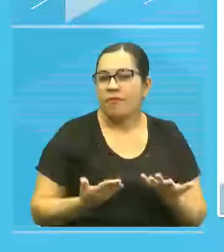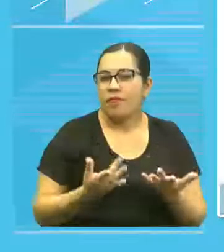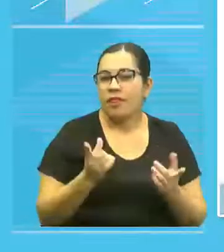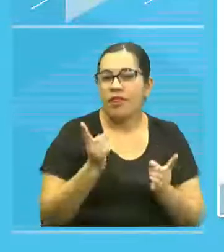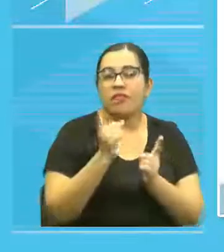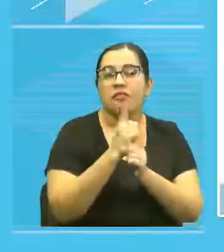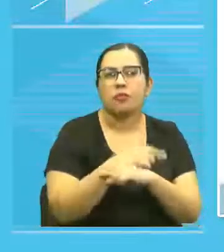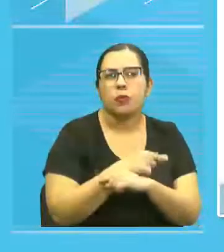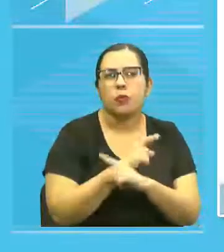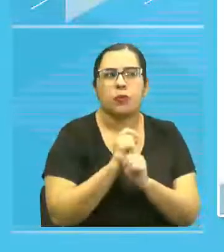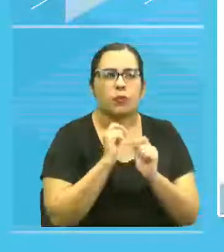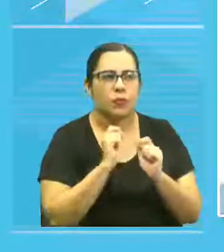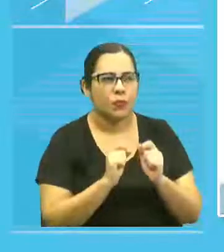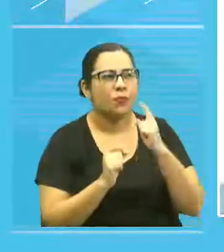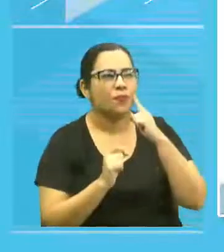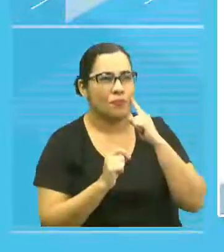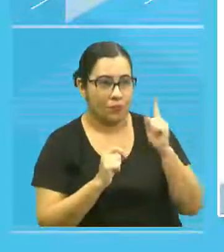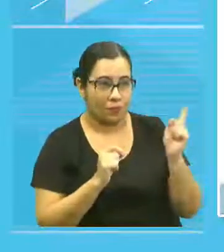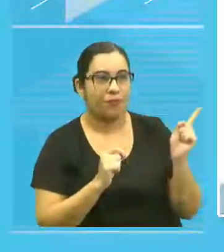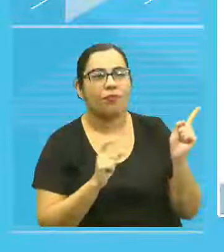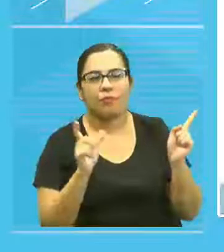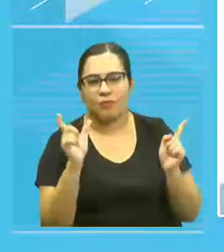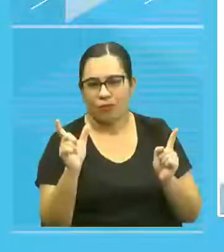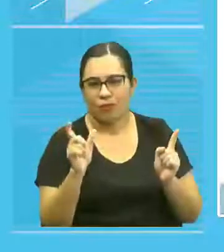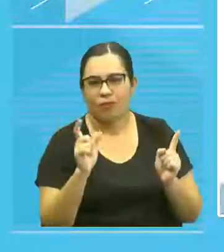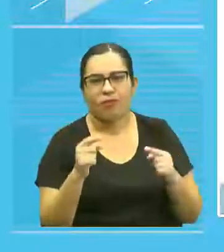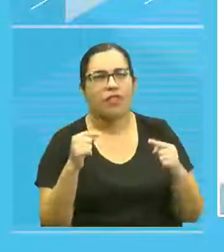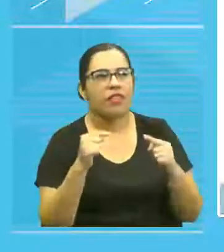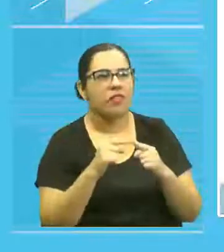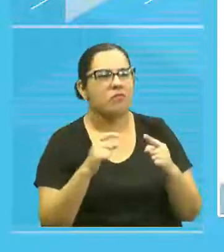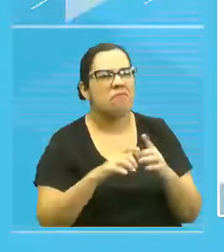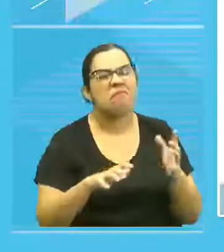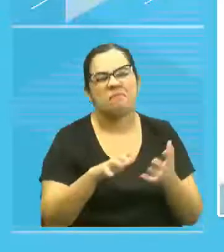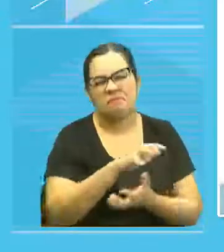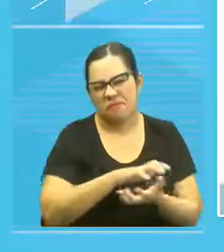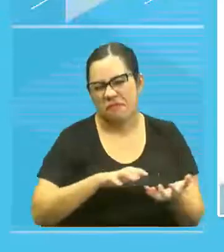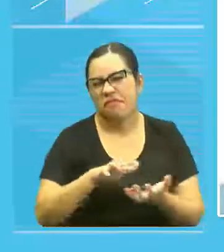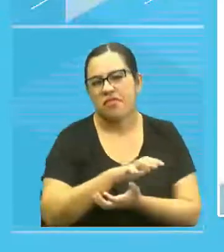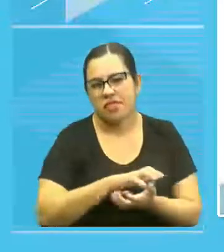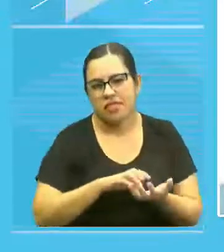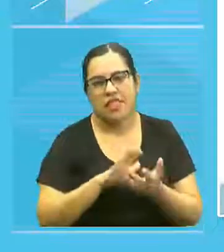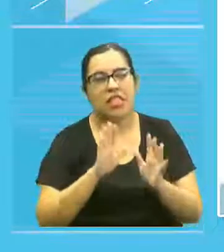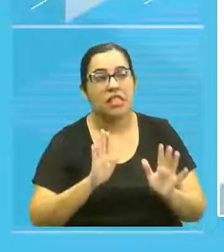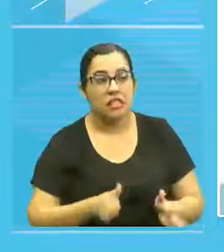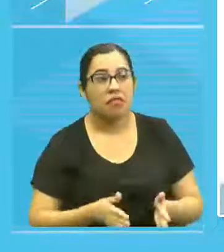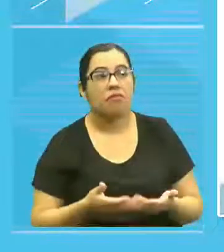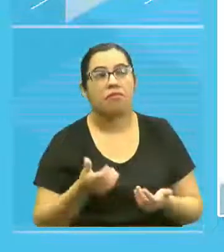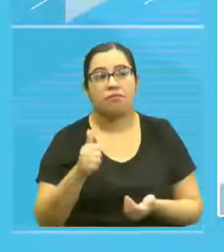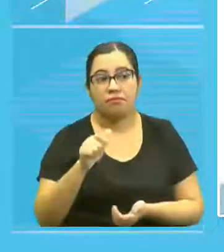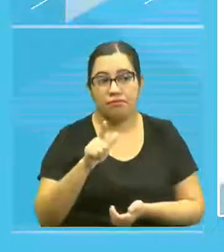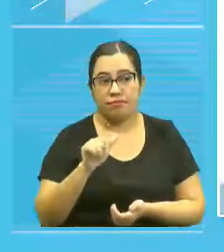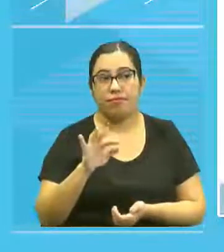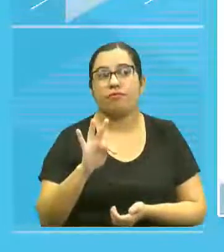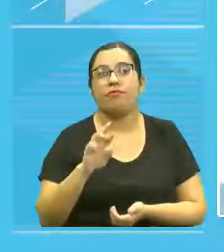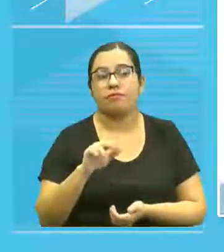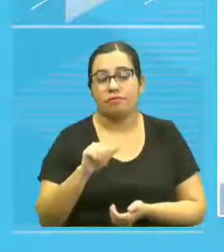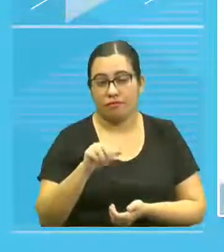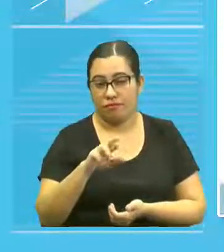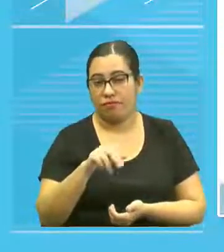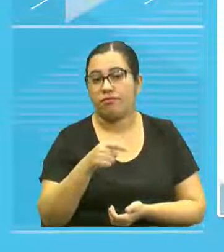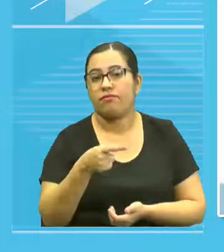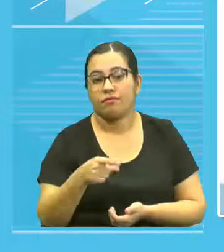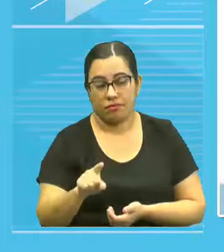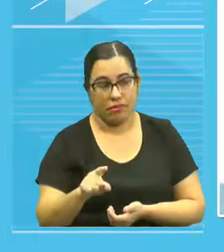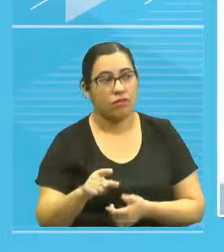contrário a assonância muito comum haver confusão entre as duas em aliteração e